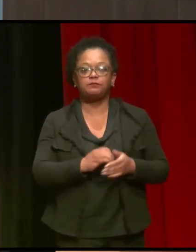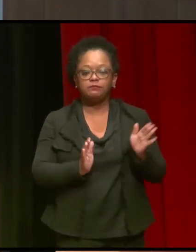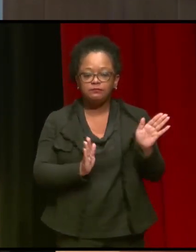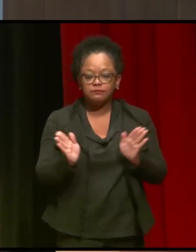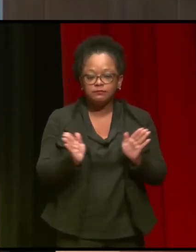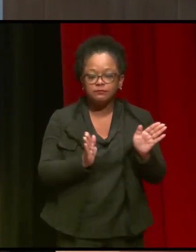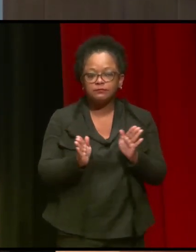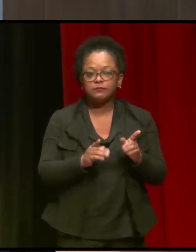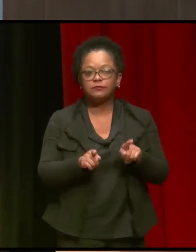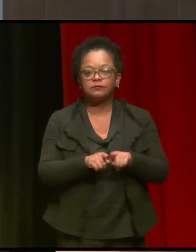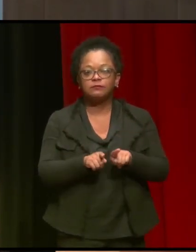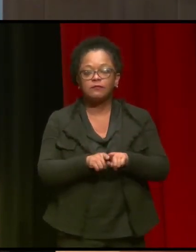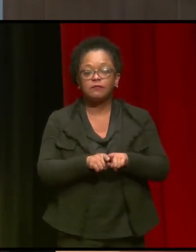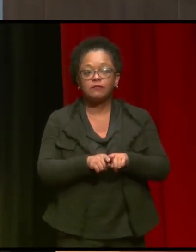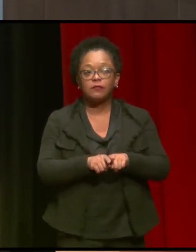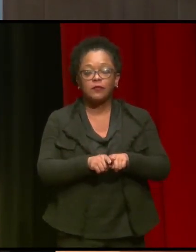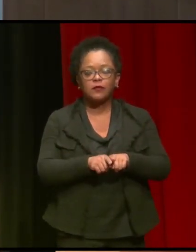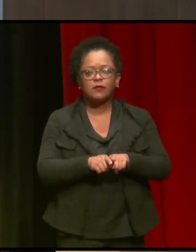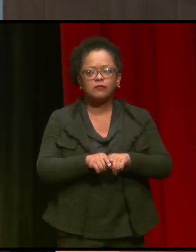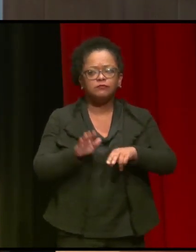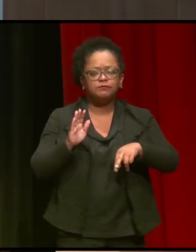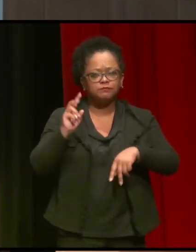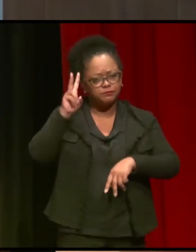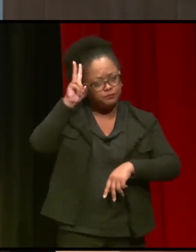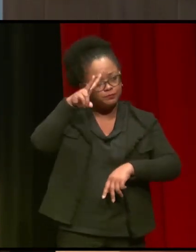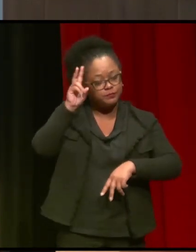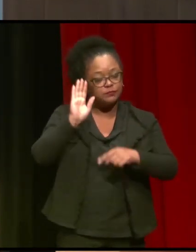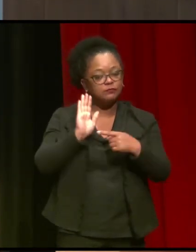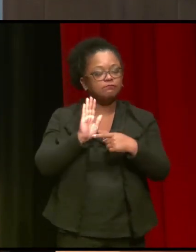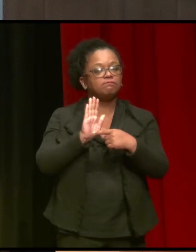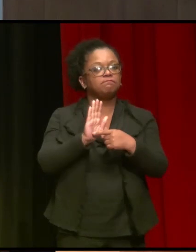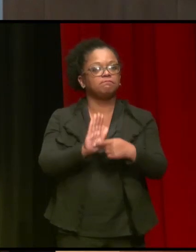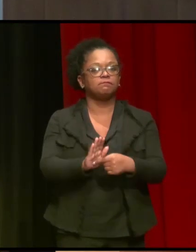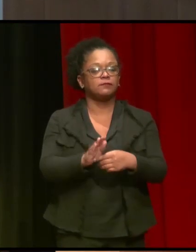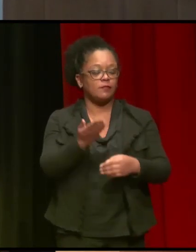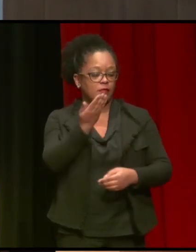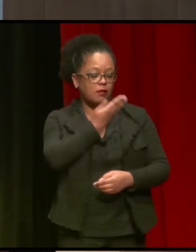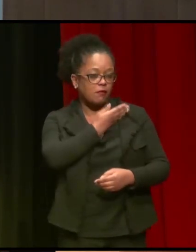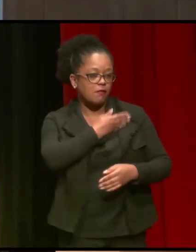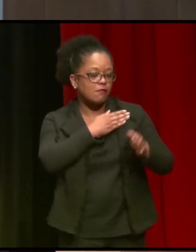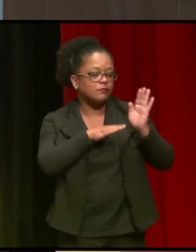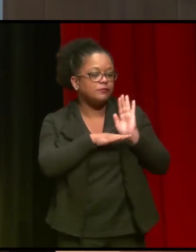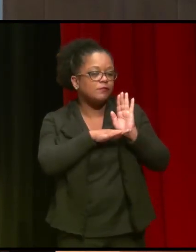Os amigos tiveram dificuldade. Tinha muito povo e não tinha acessibilidade, tá?